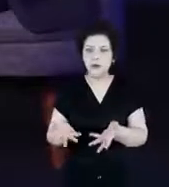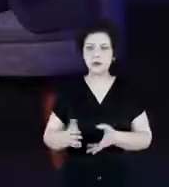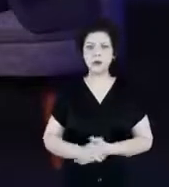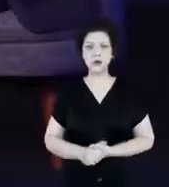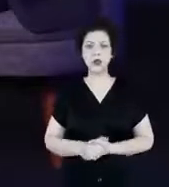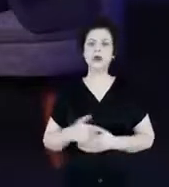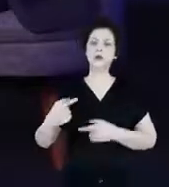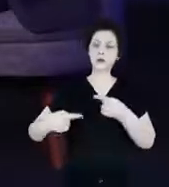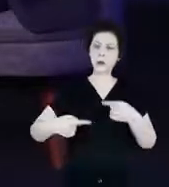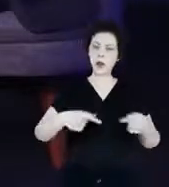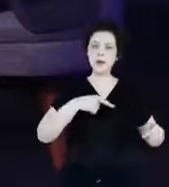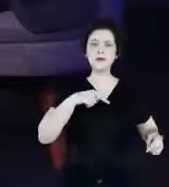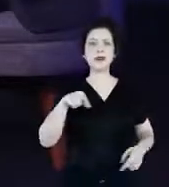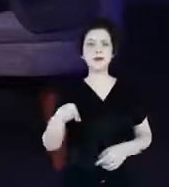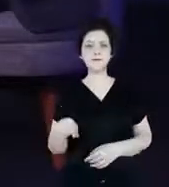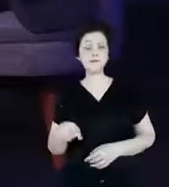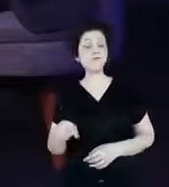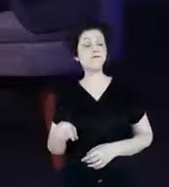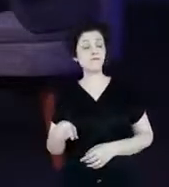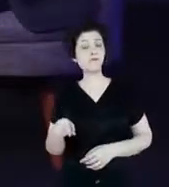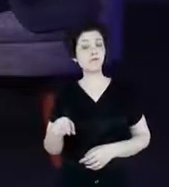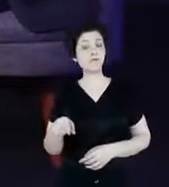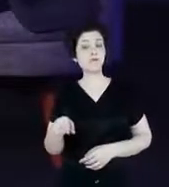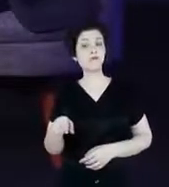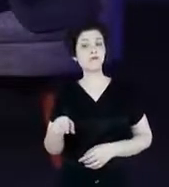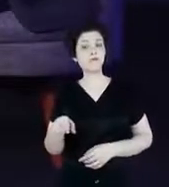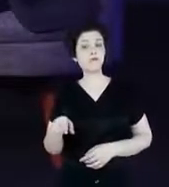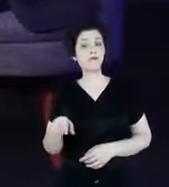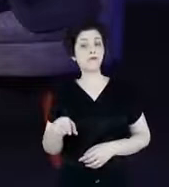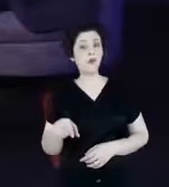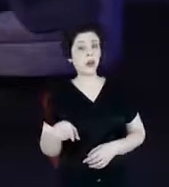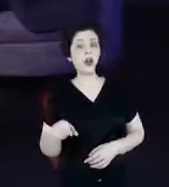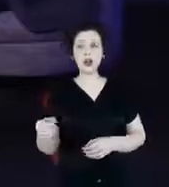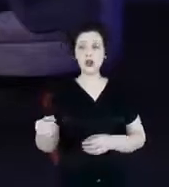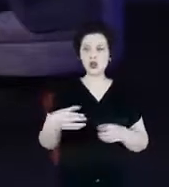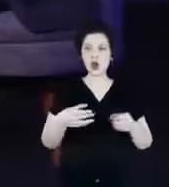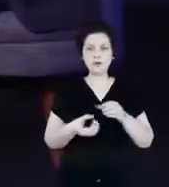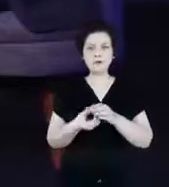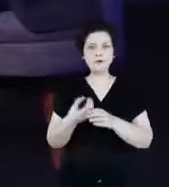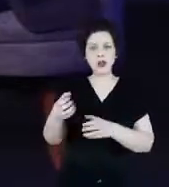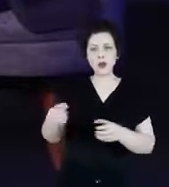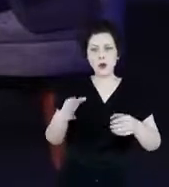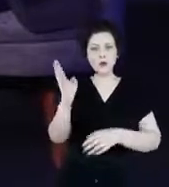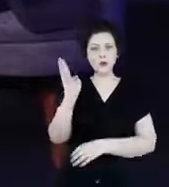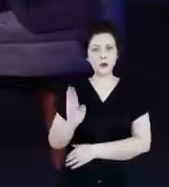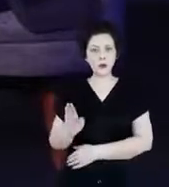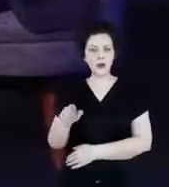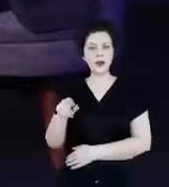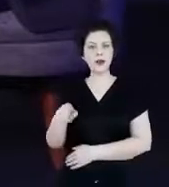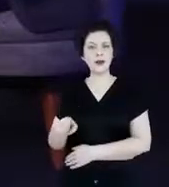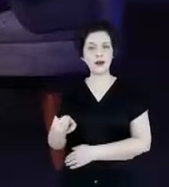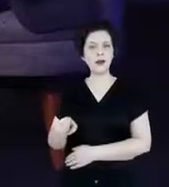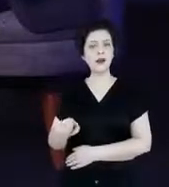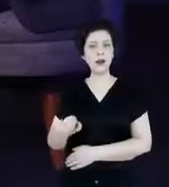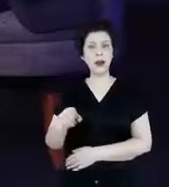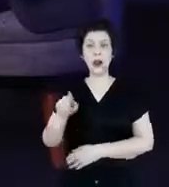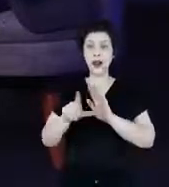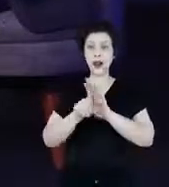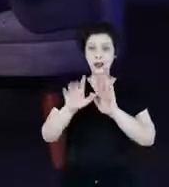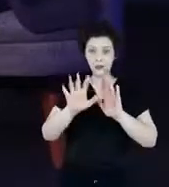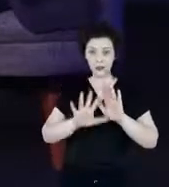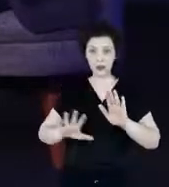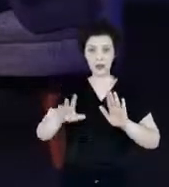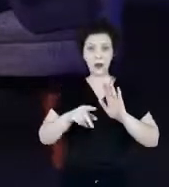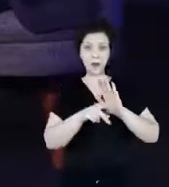discussão, né, inclusive, as inovações no Brasil, a lei geral, tanto da questão